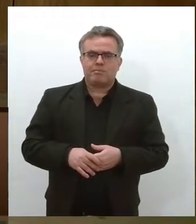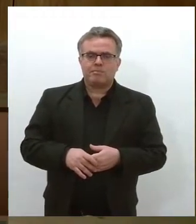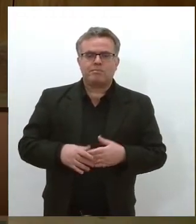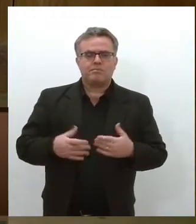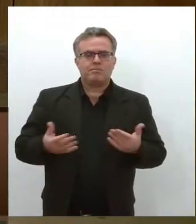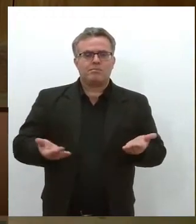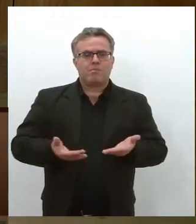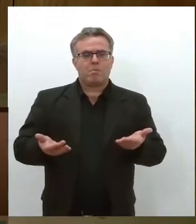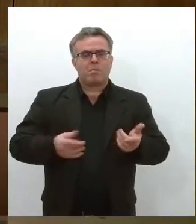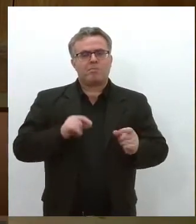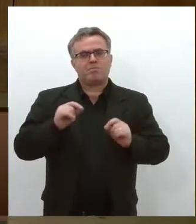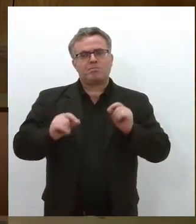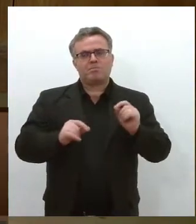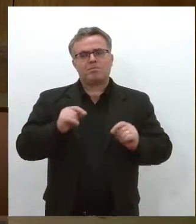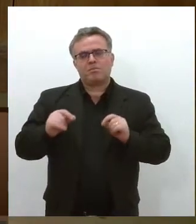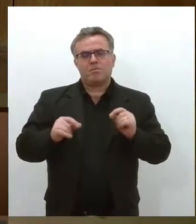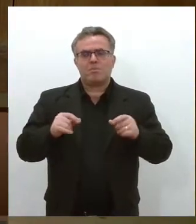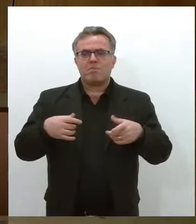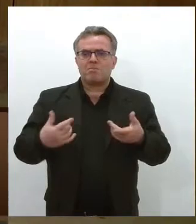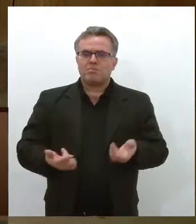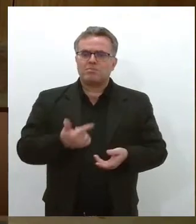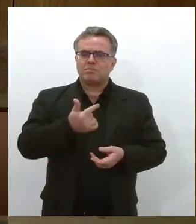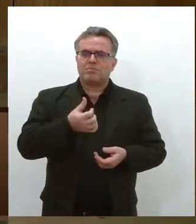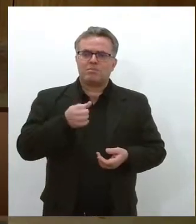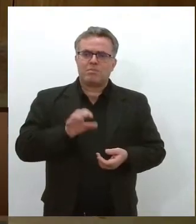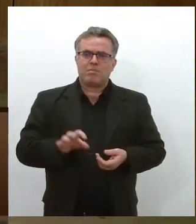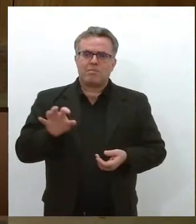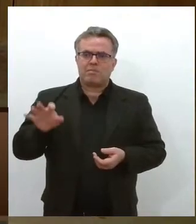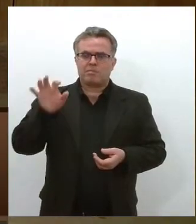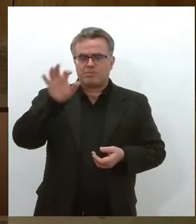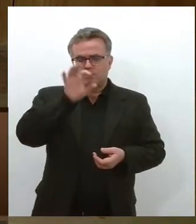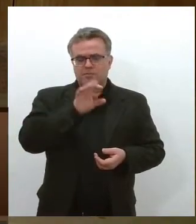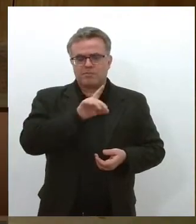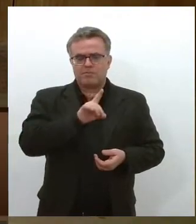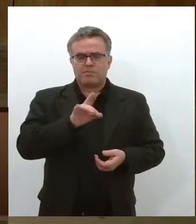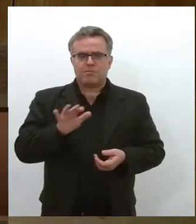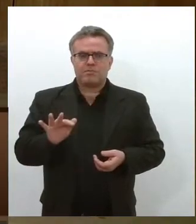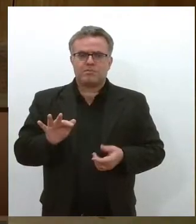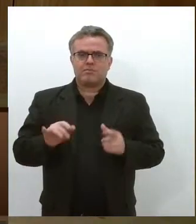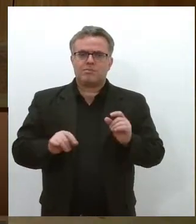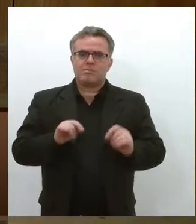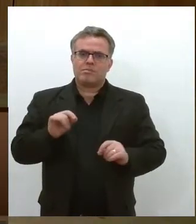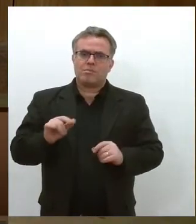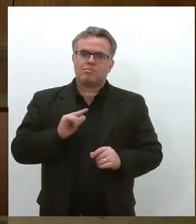nestas eleições dos 26 estados e o Distrito Federal, nós tivemos